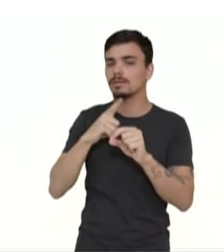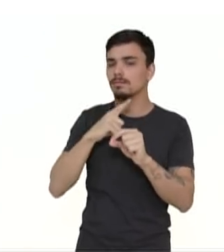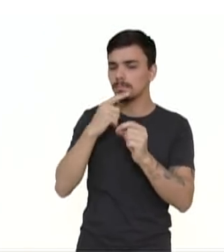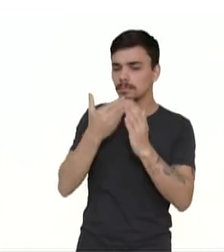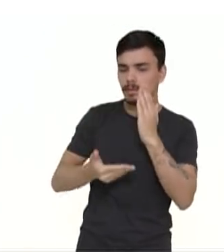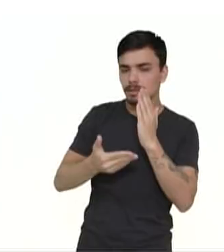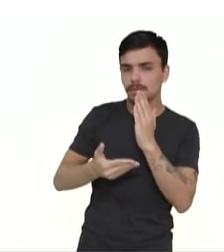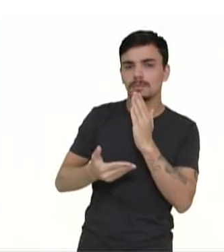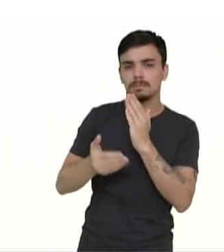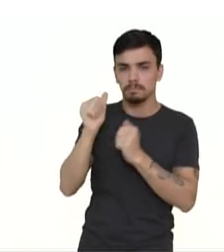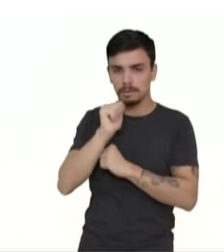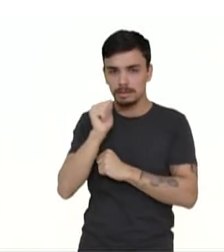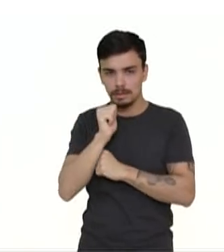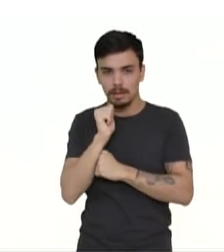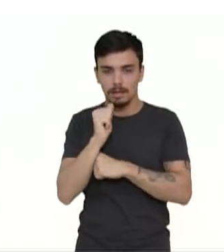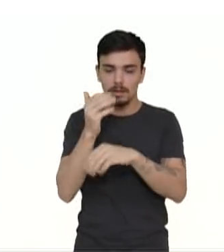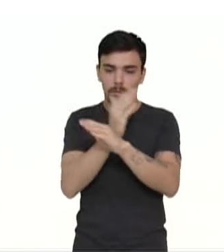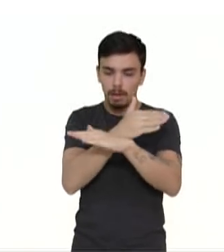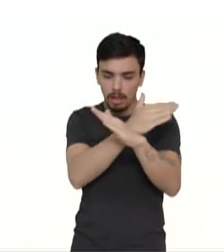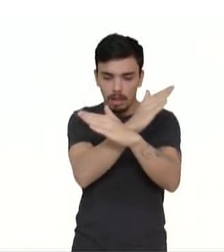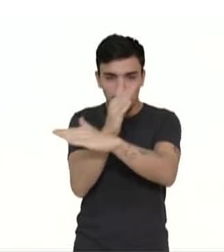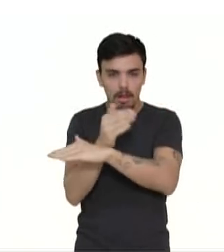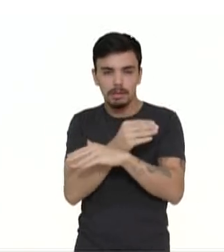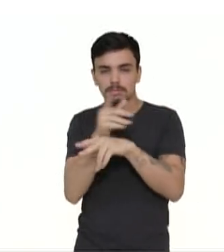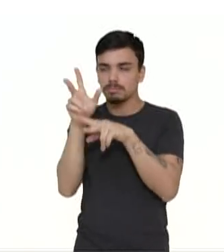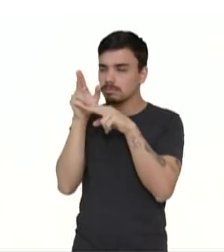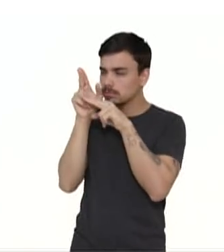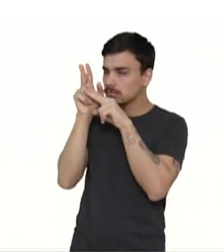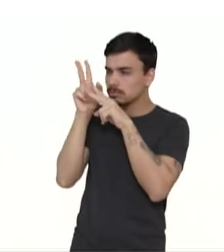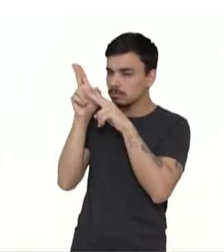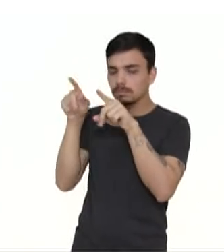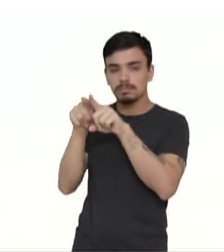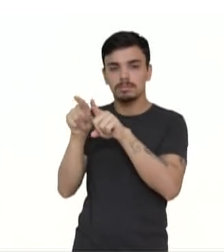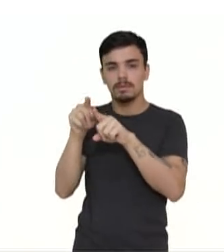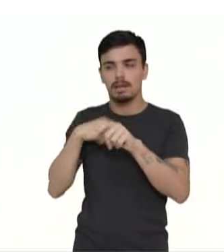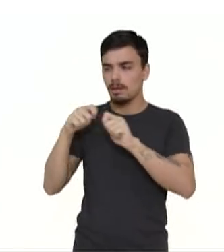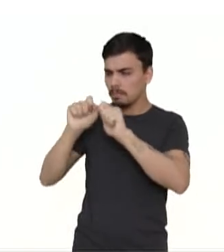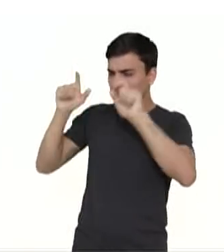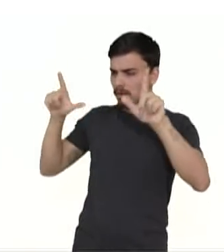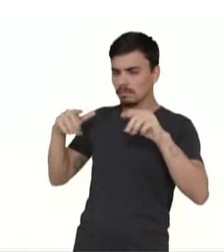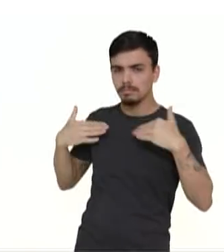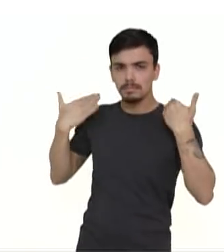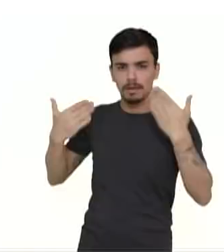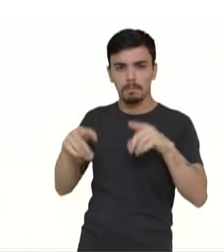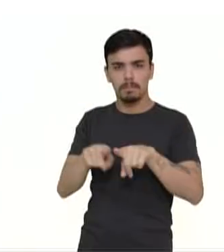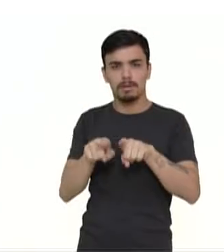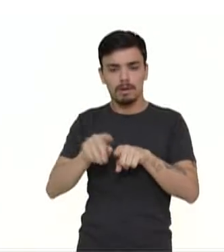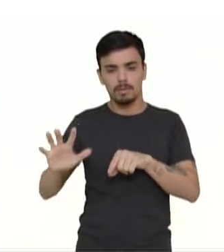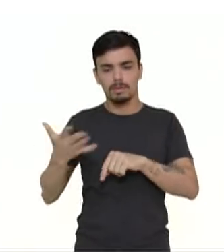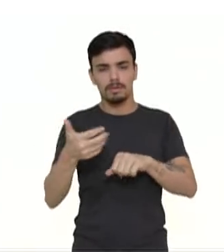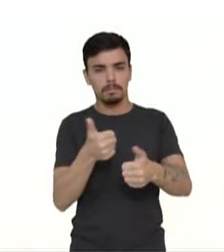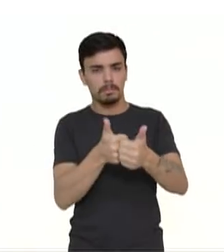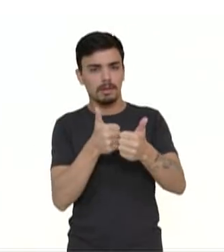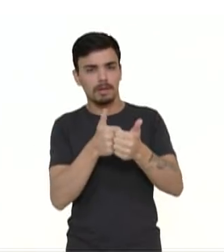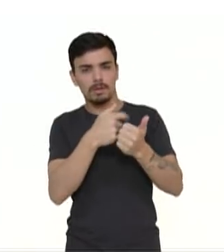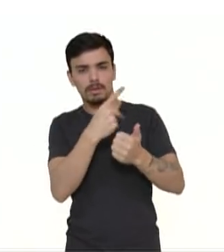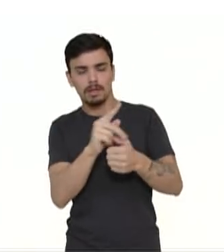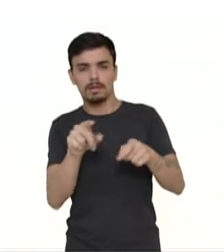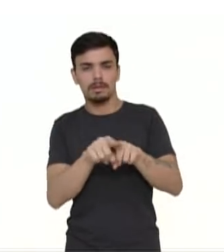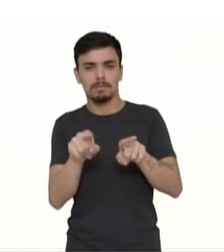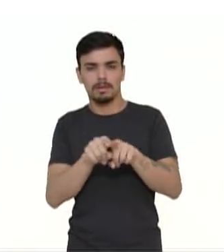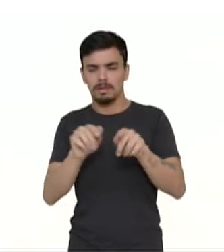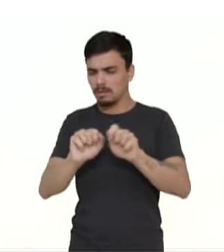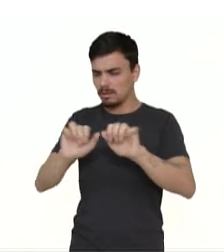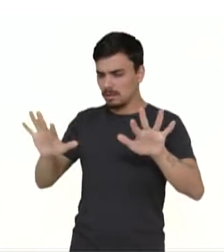saiu sonâmbulo. Ela certamente ficou espantada, com o acontecimento nas mãos, numa mudez que nem pai nem